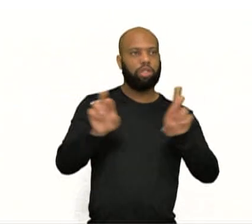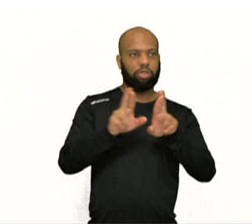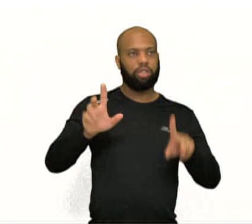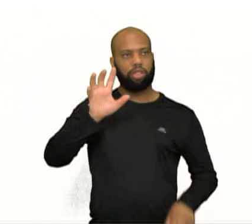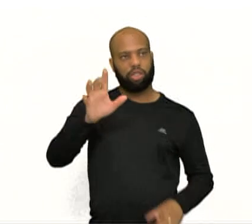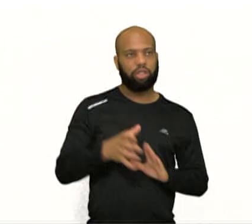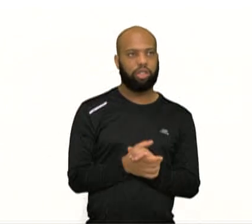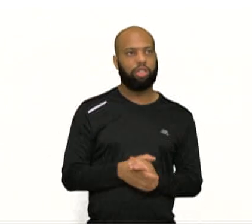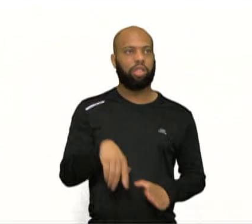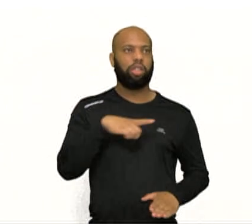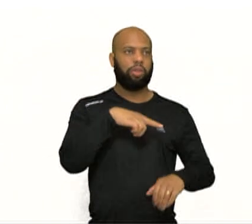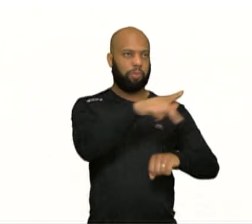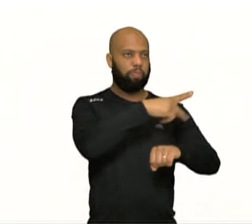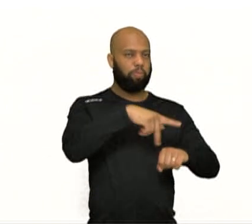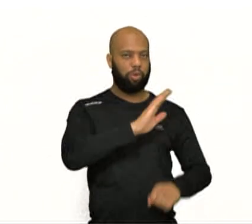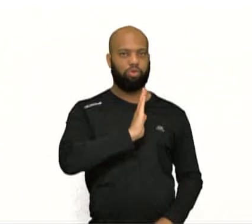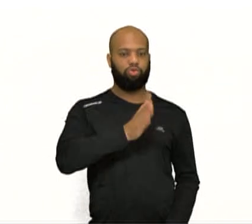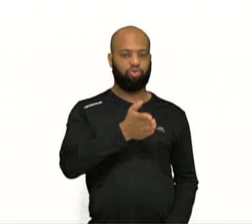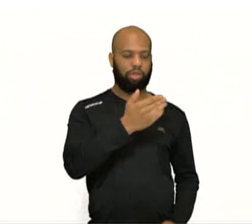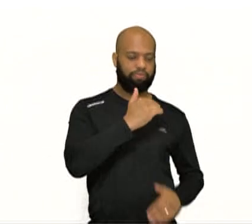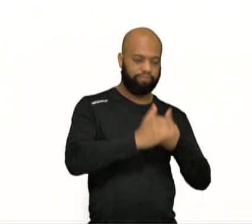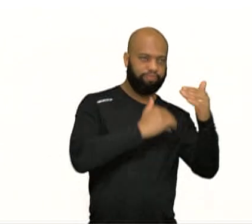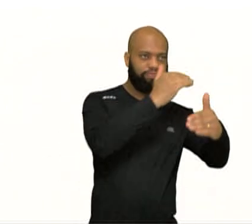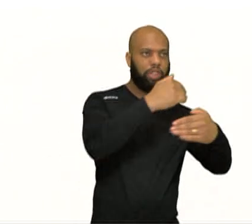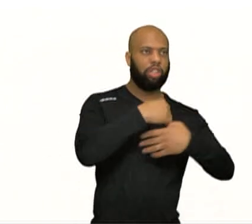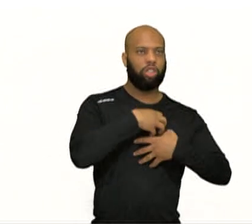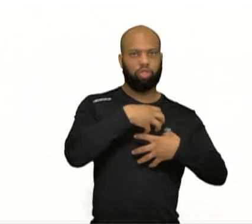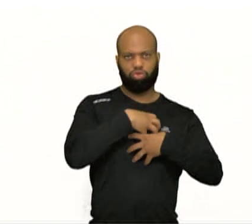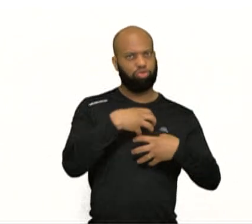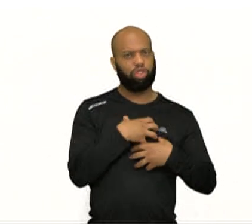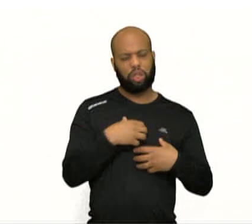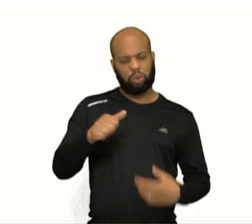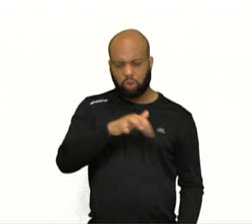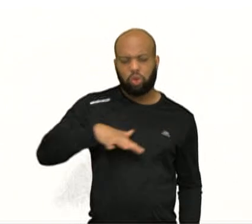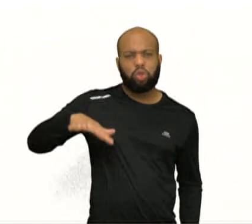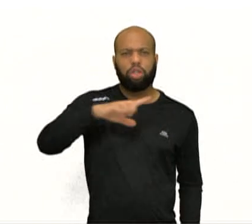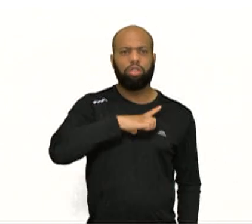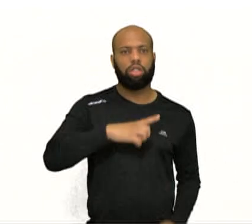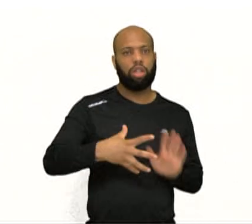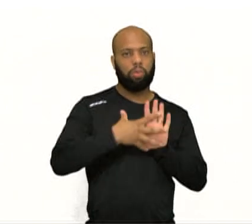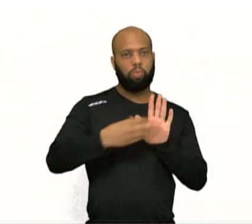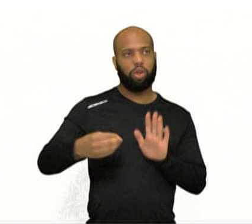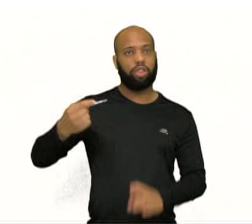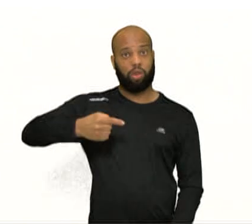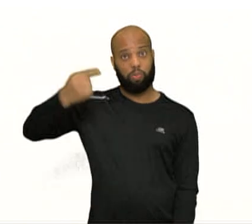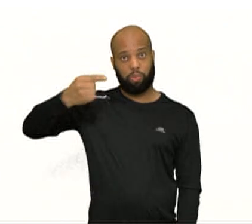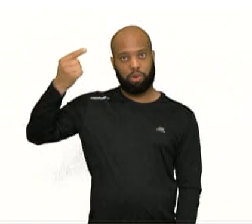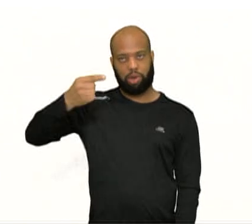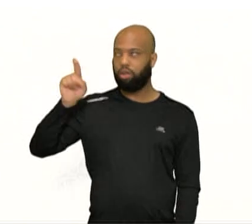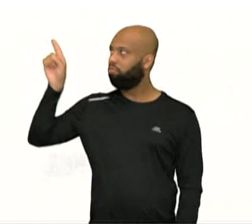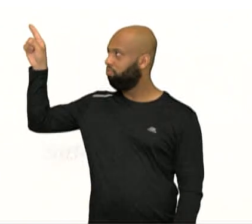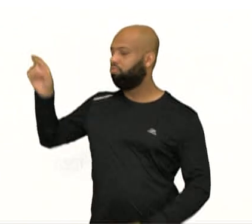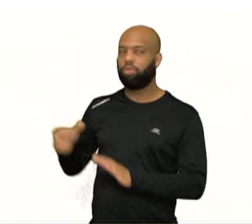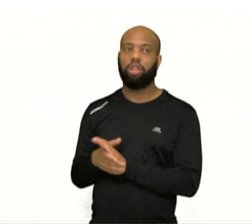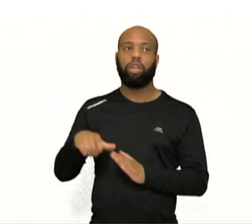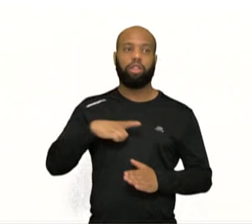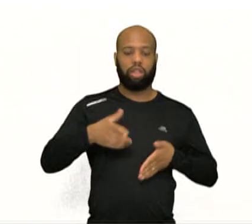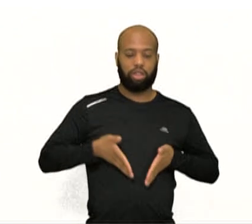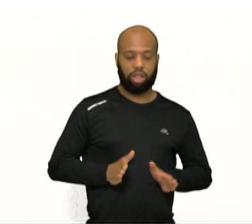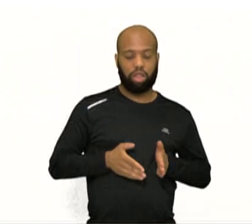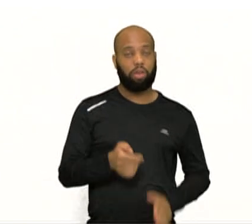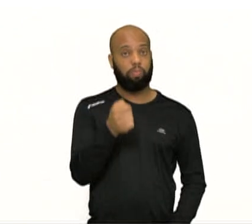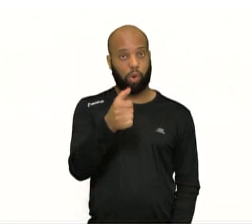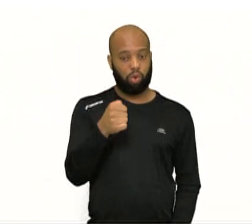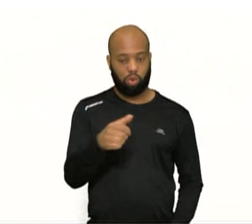nós. Países mais desenvolvidos, de modo geral, têm este modelo de pirâmide, com taxa de natalidade menor,